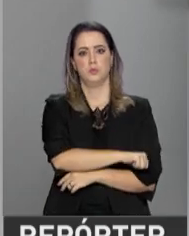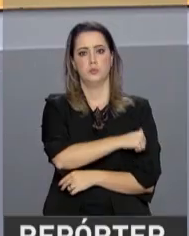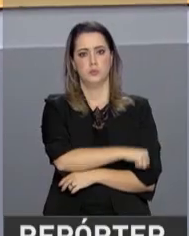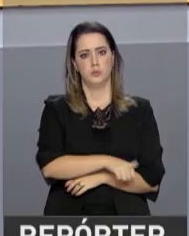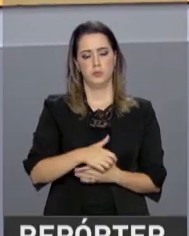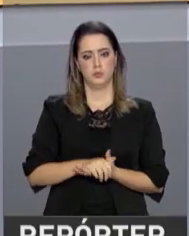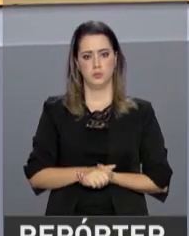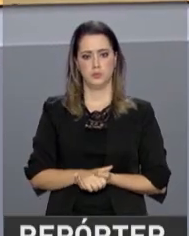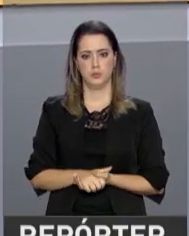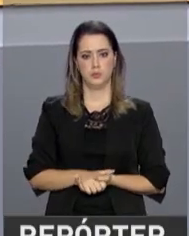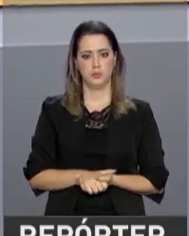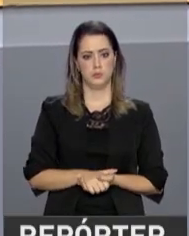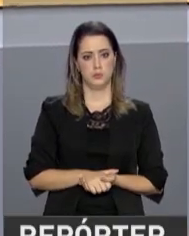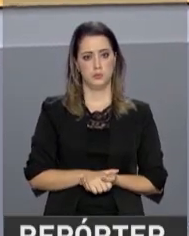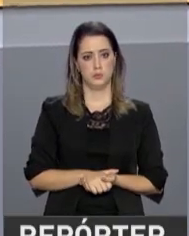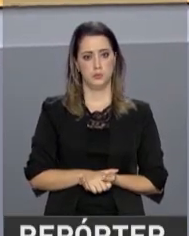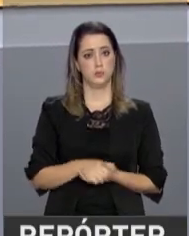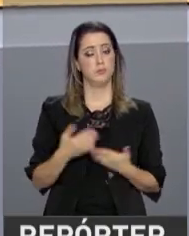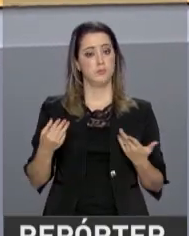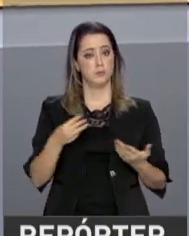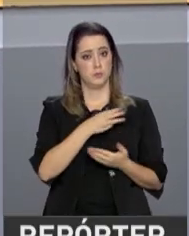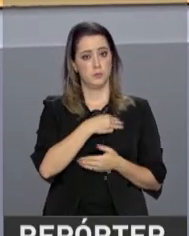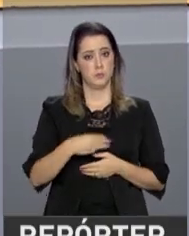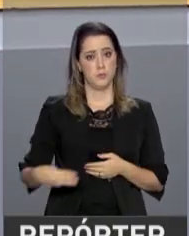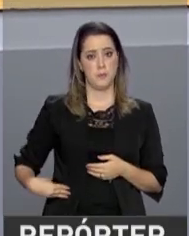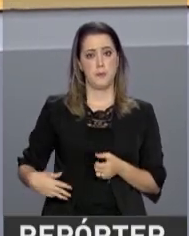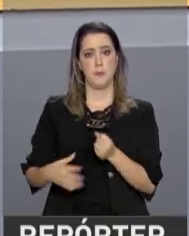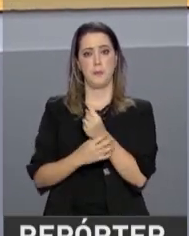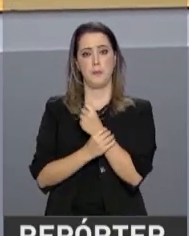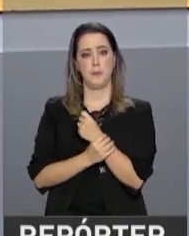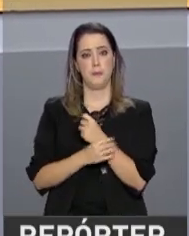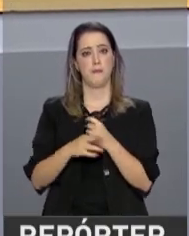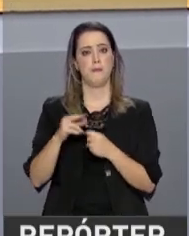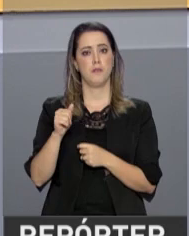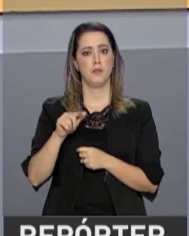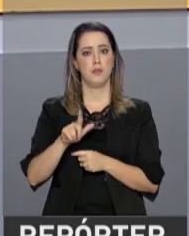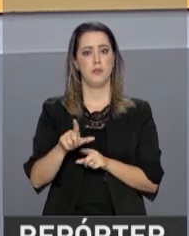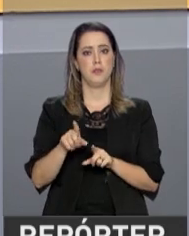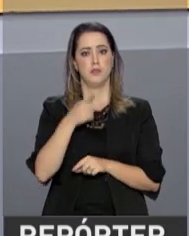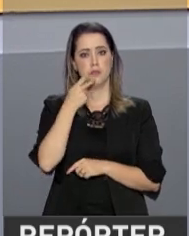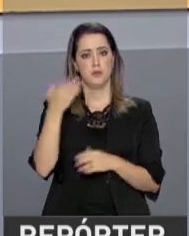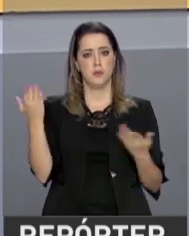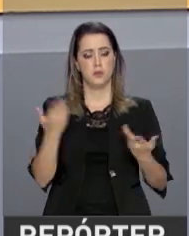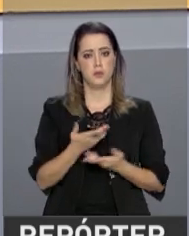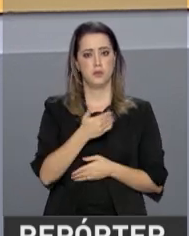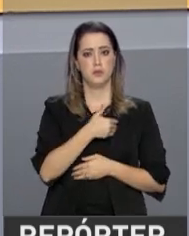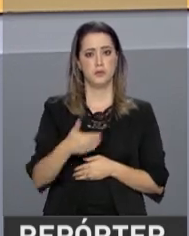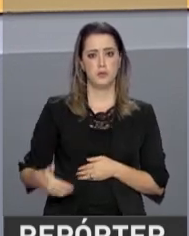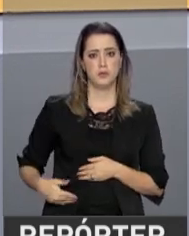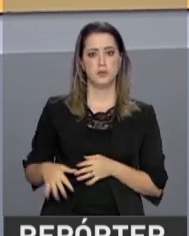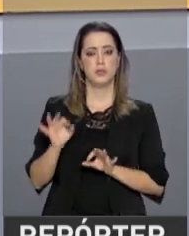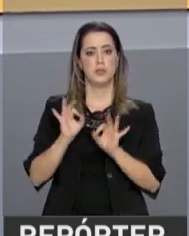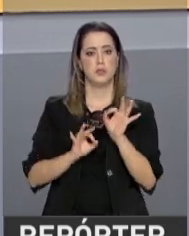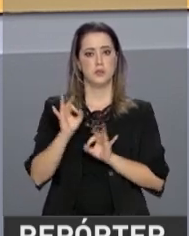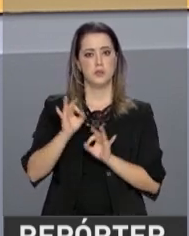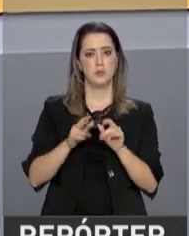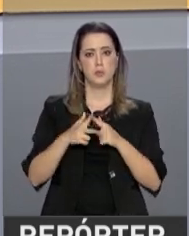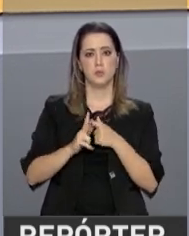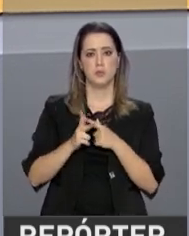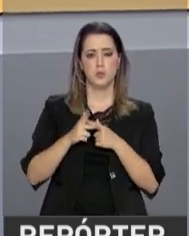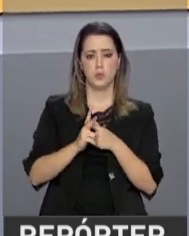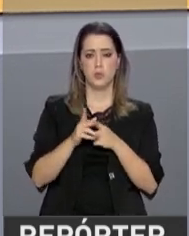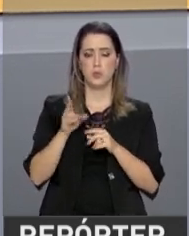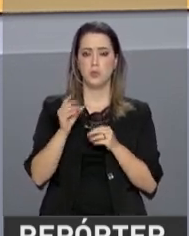rio e o ministro extraordinário da segurança pública raul jungmann disse que o governo vai fazer um realinhamento